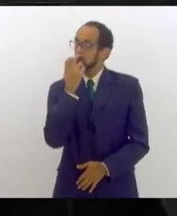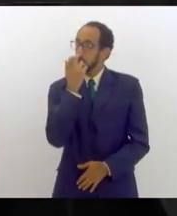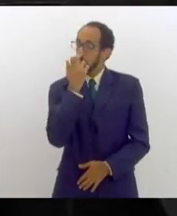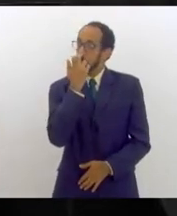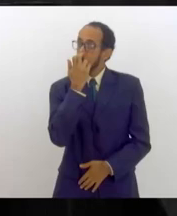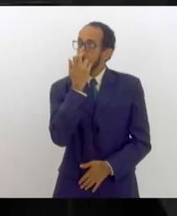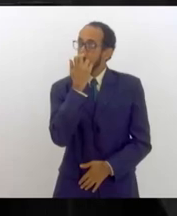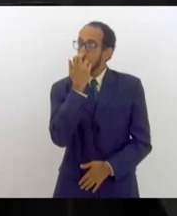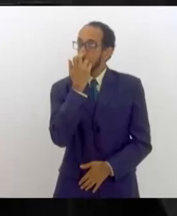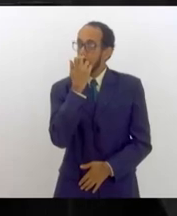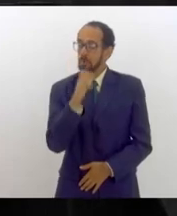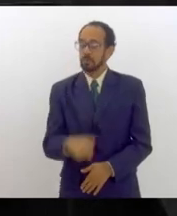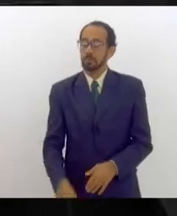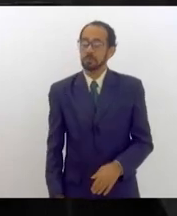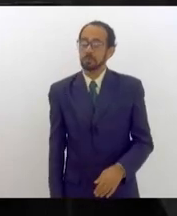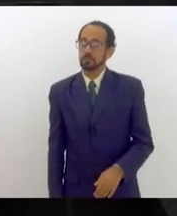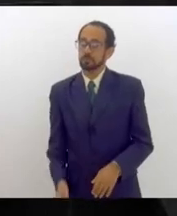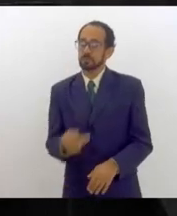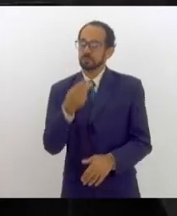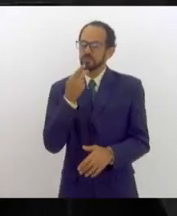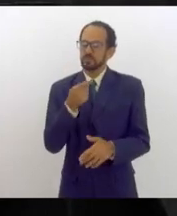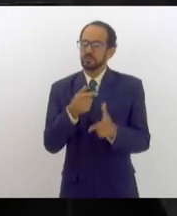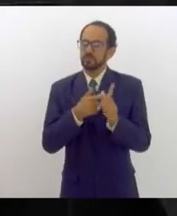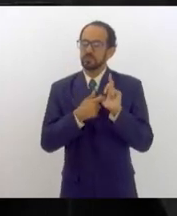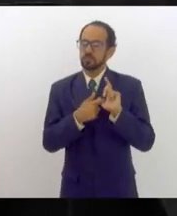falar em dívida pública